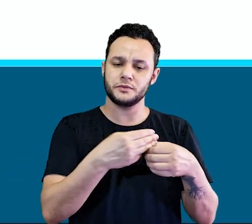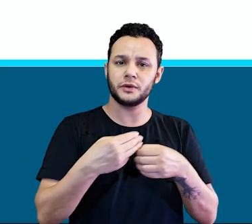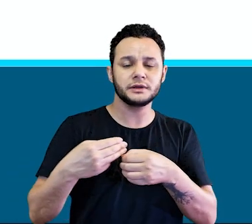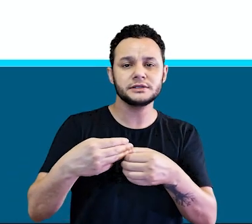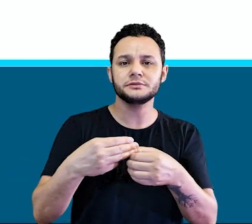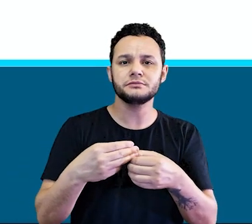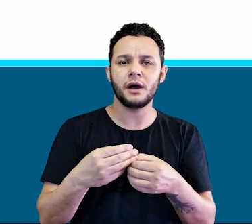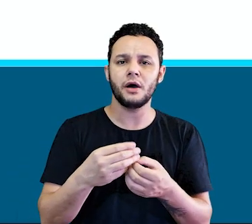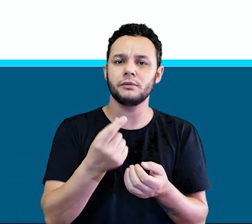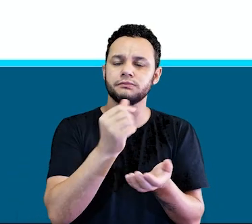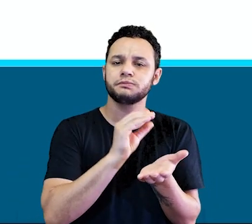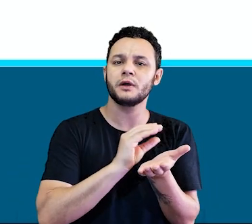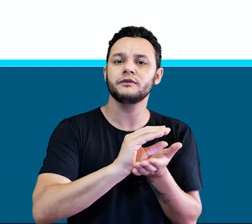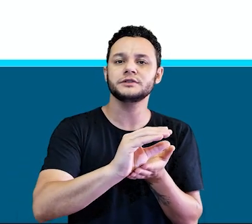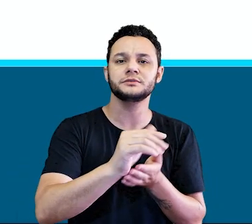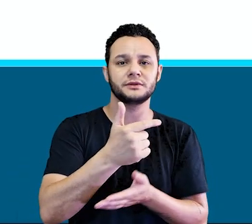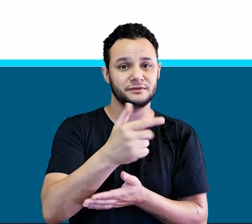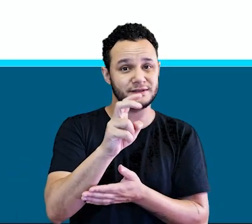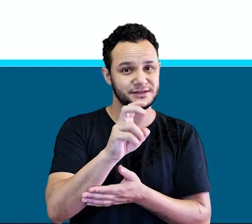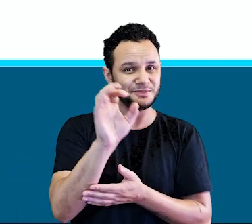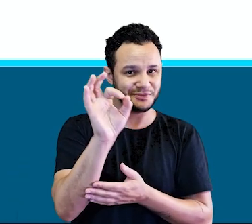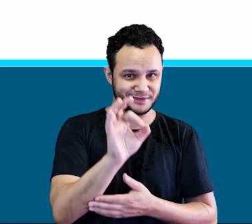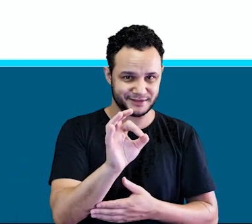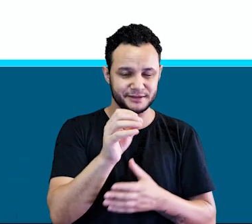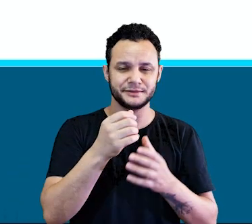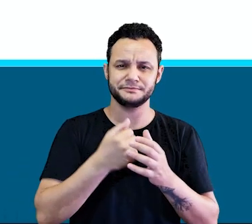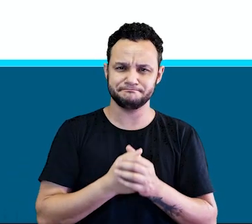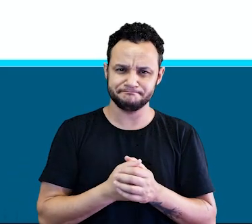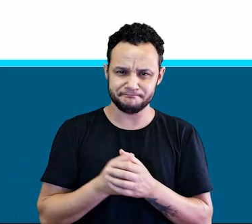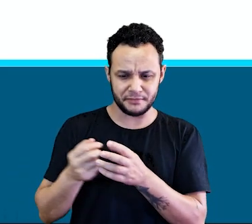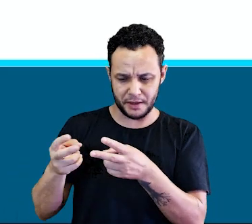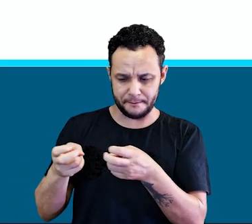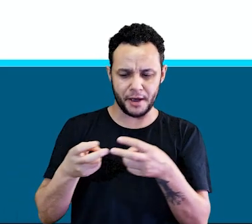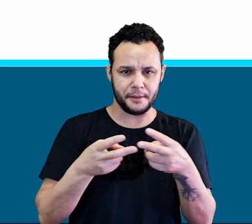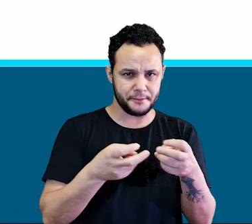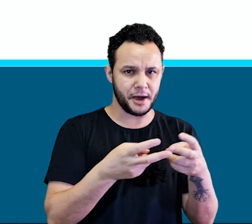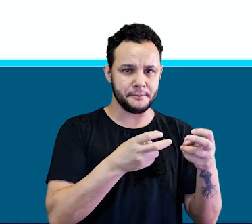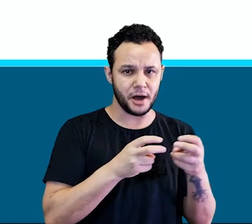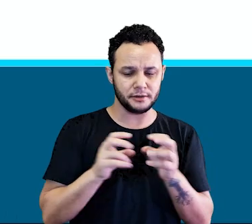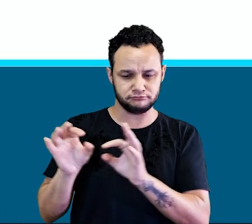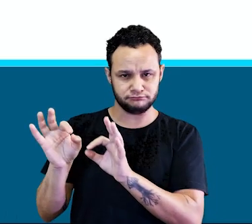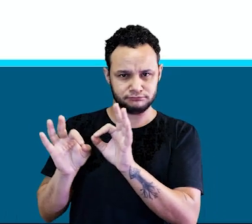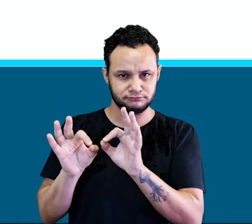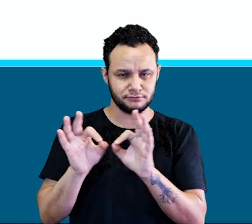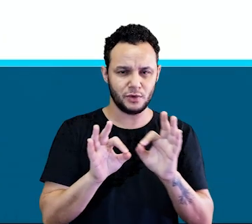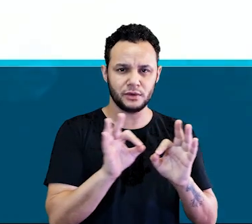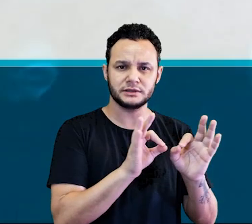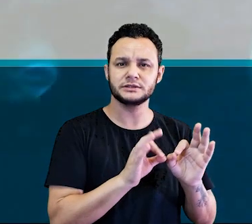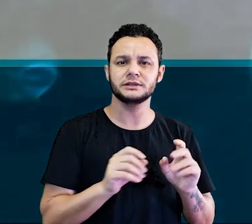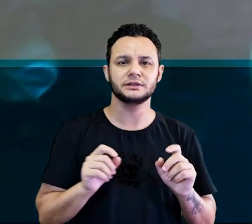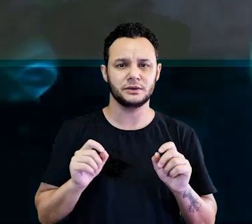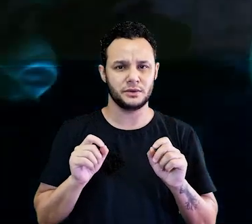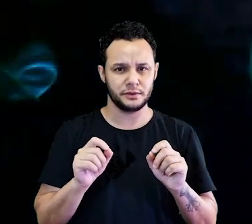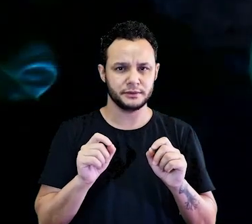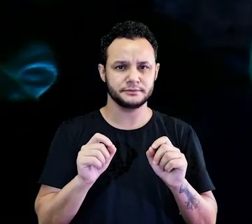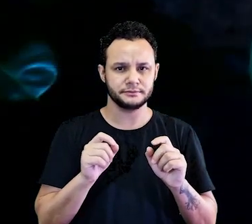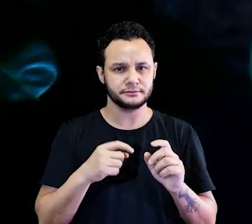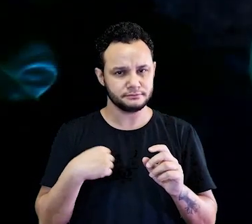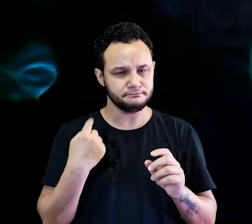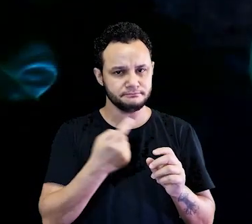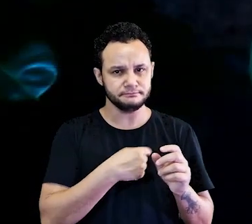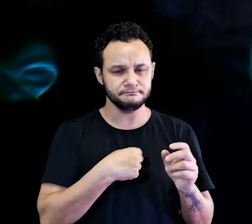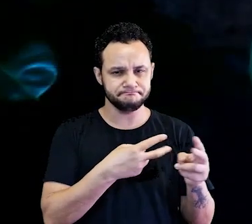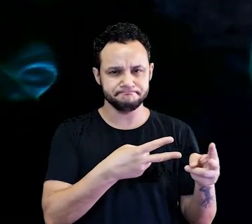investir 25% da receita de impostos. Vejam, gente, nessa organização, né, a gente